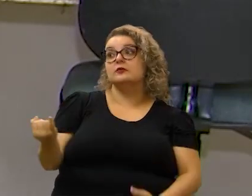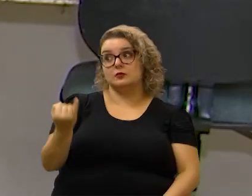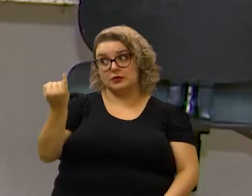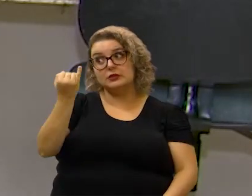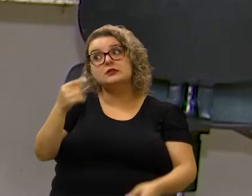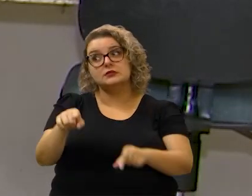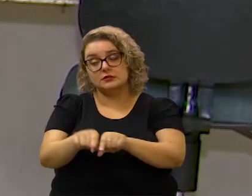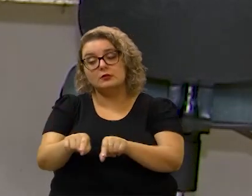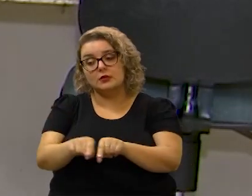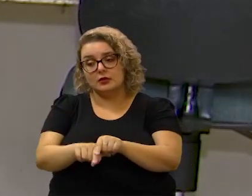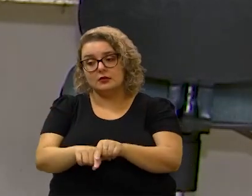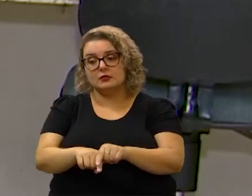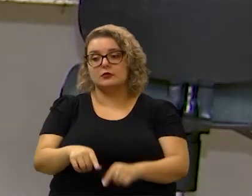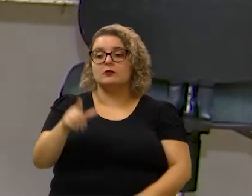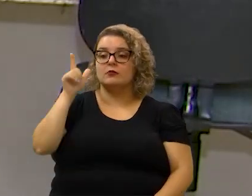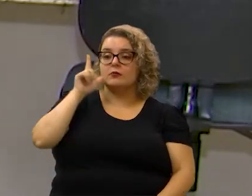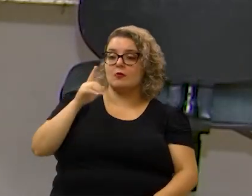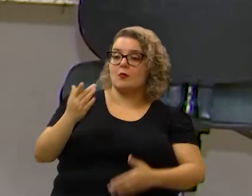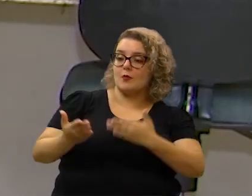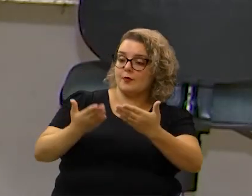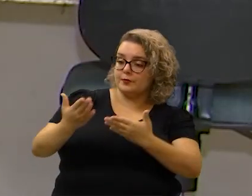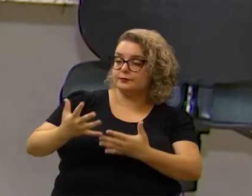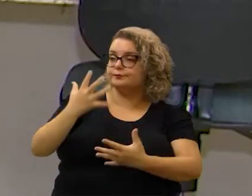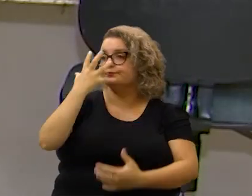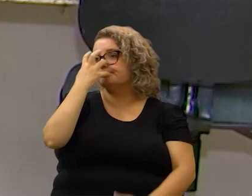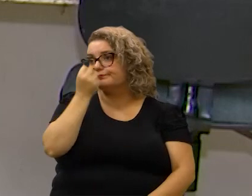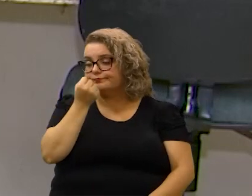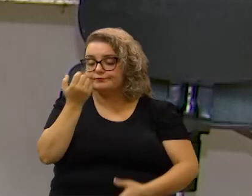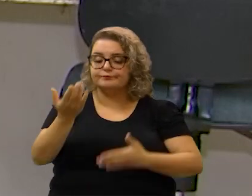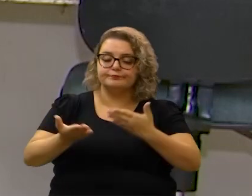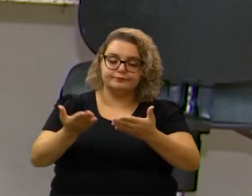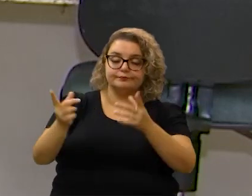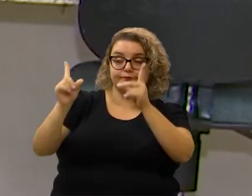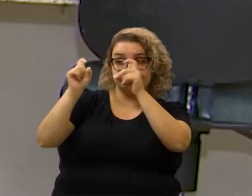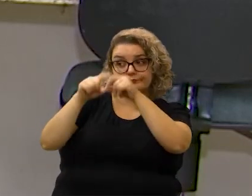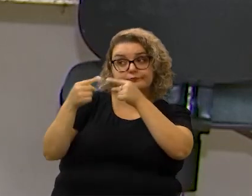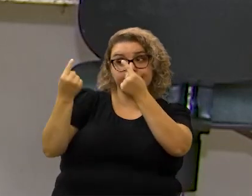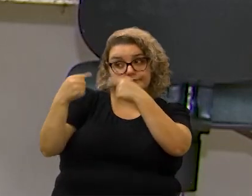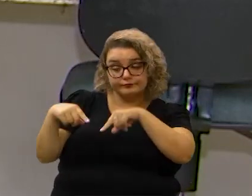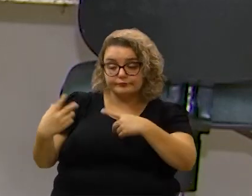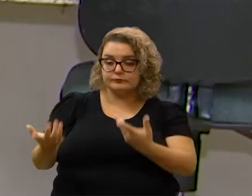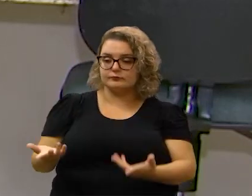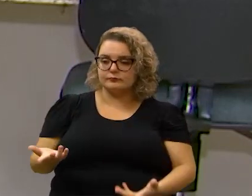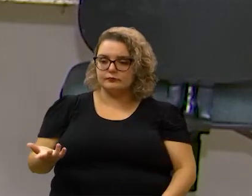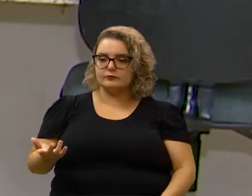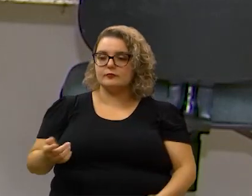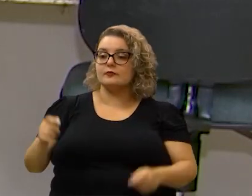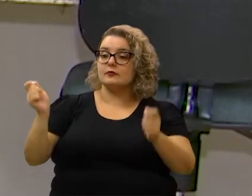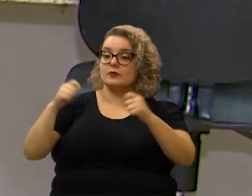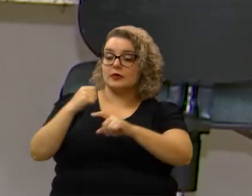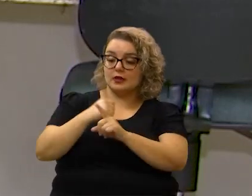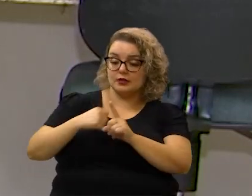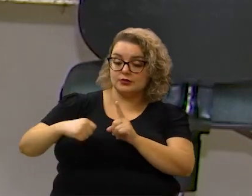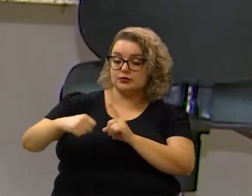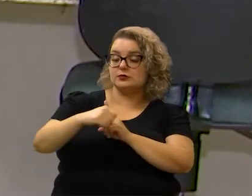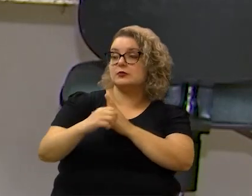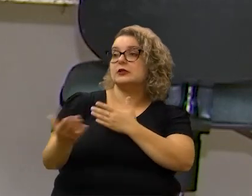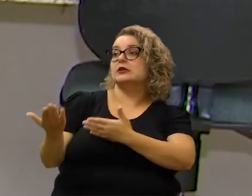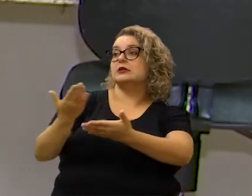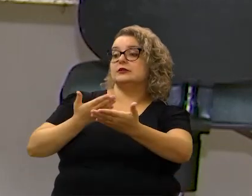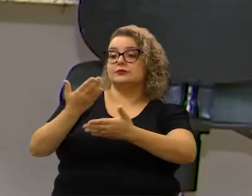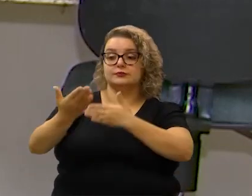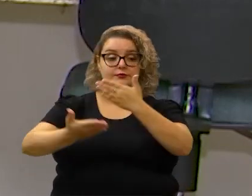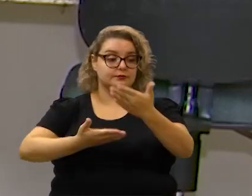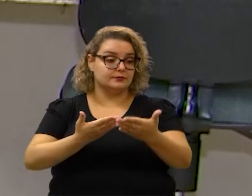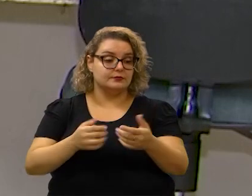muito importantes, né? Para conseguir lidar com a frustração, para conseguir lidar com as dificuldades, né? As competências sociais para conseguir